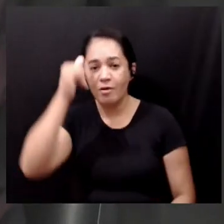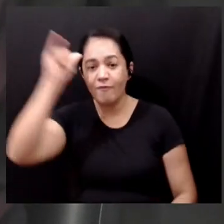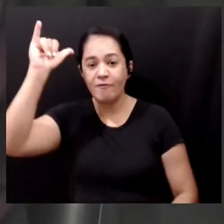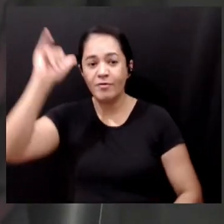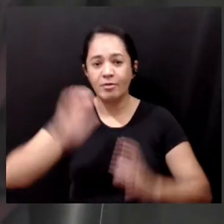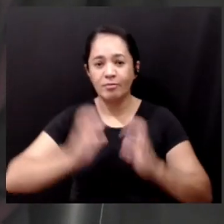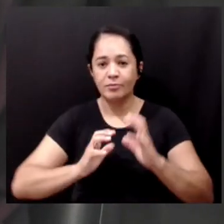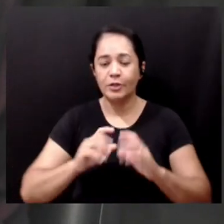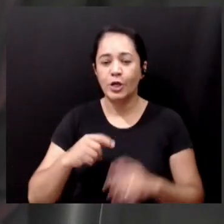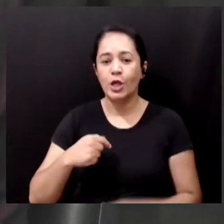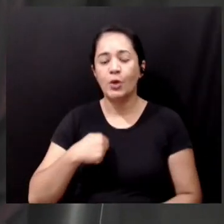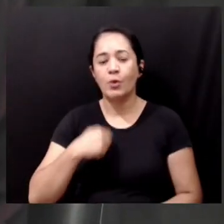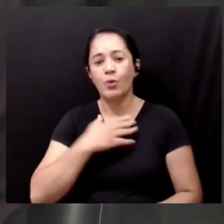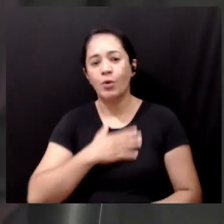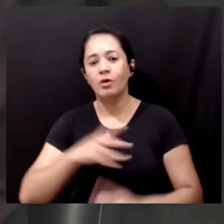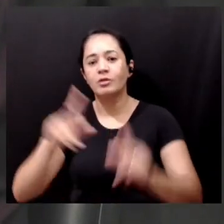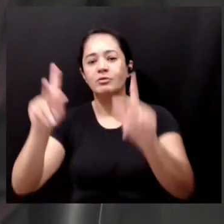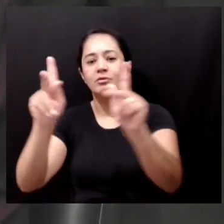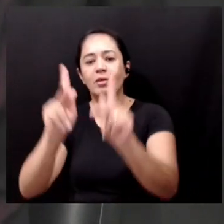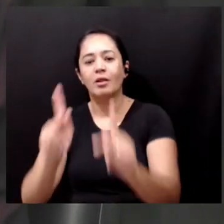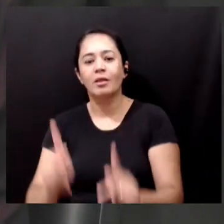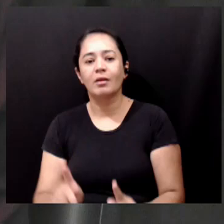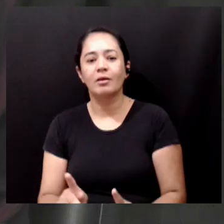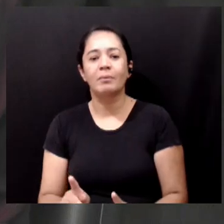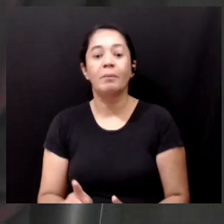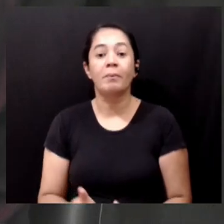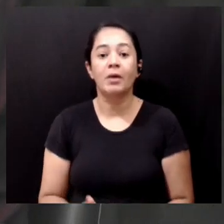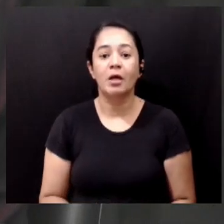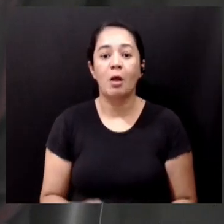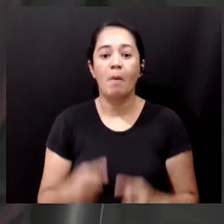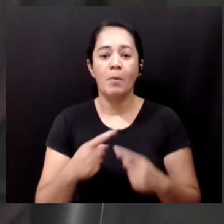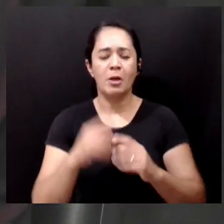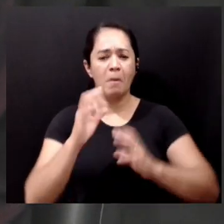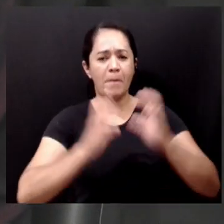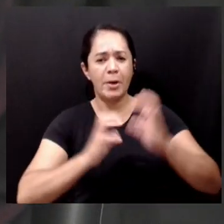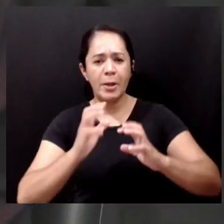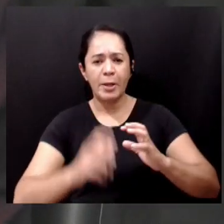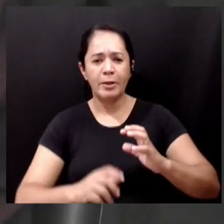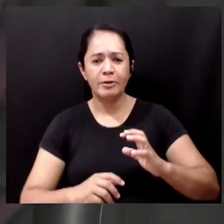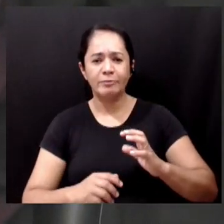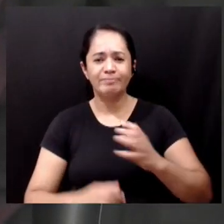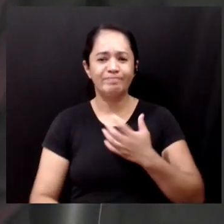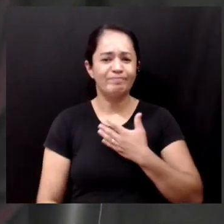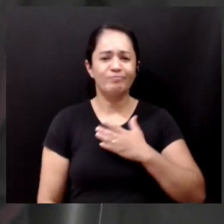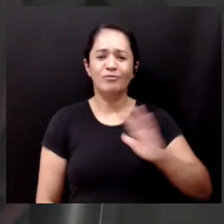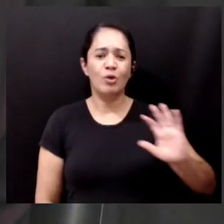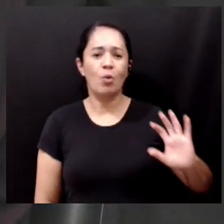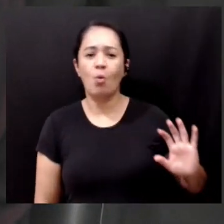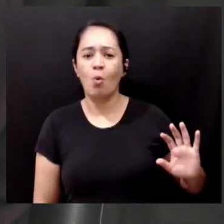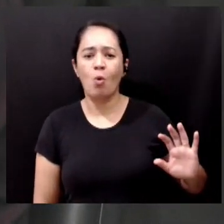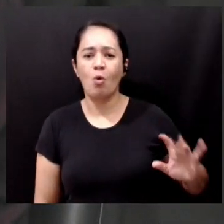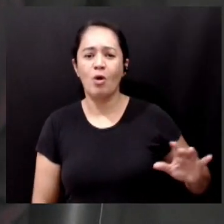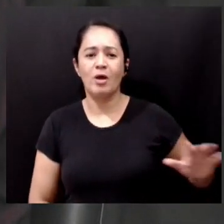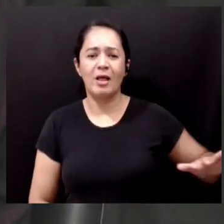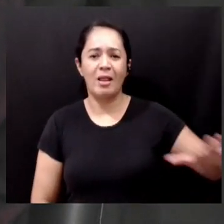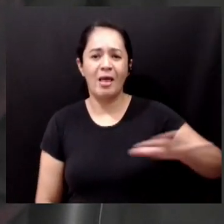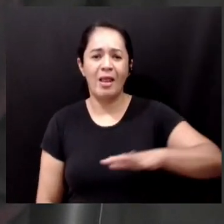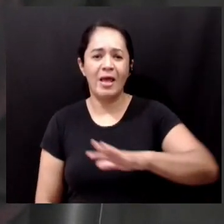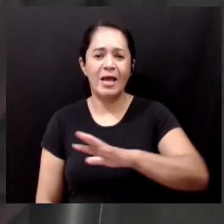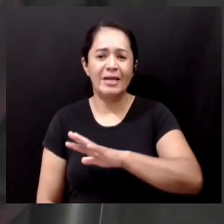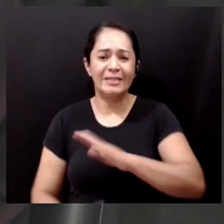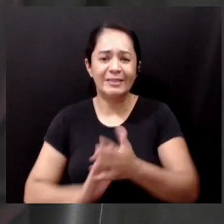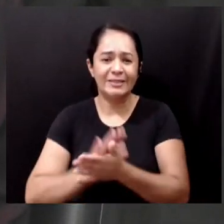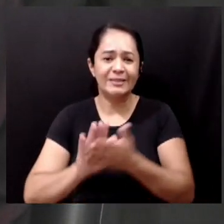né? Conflito para mim não é interessante em nenhuma área da vida, não é interessante ter conflitos. Eu acho que